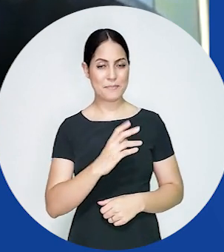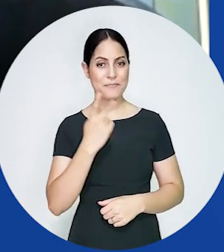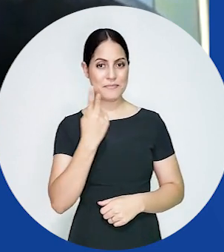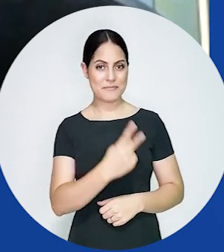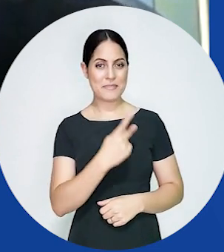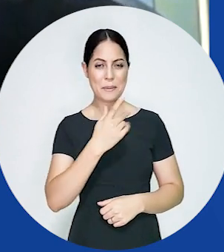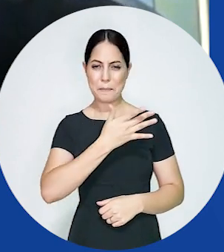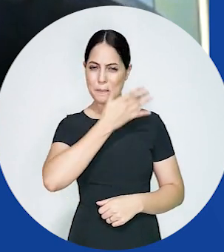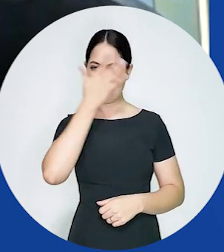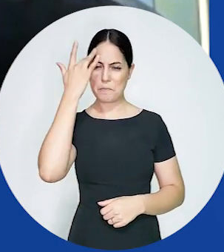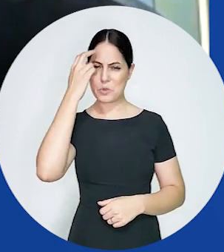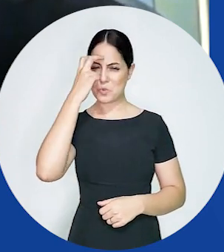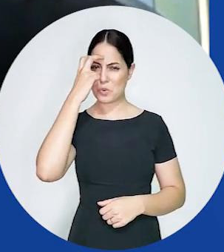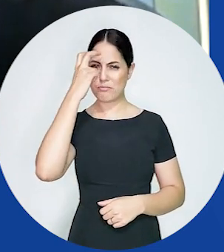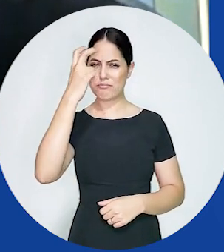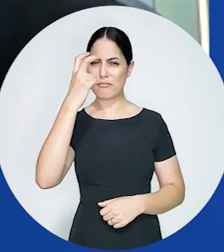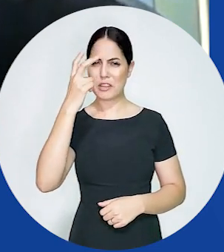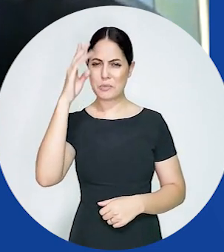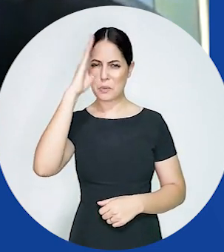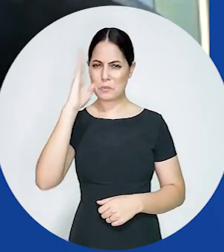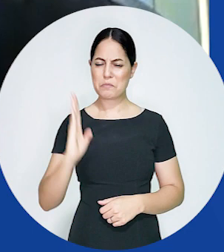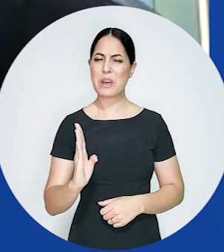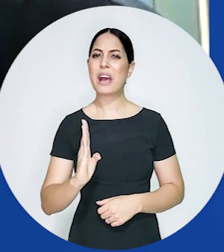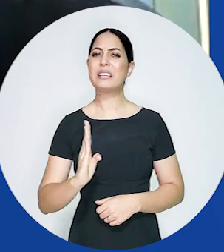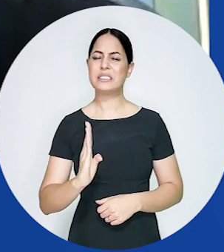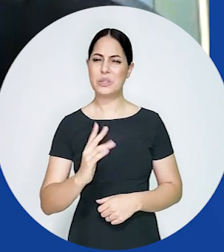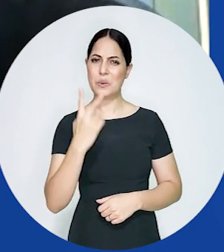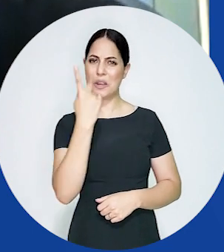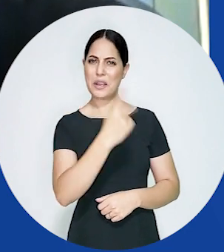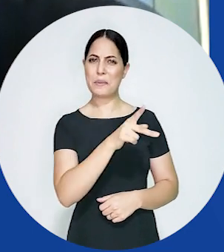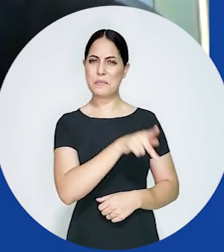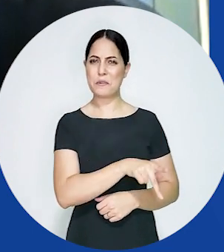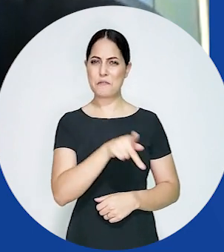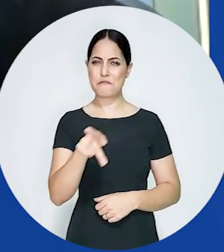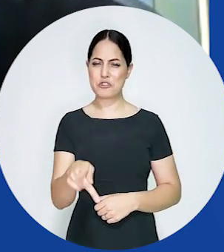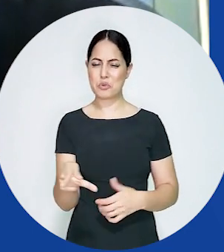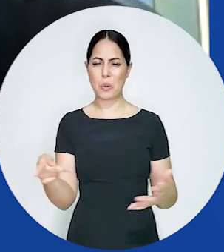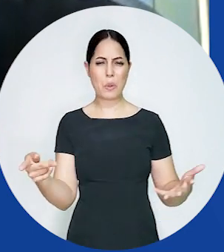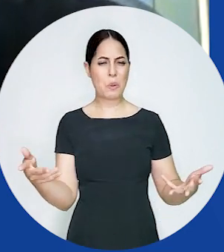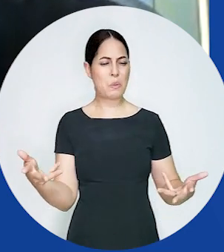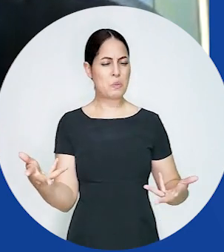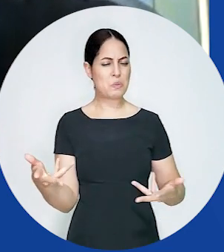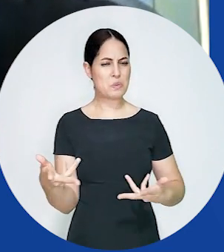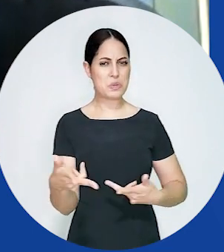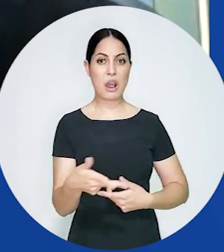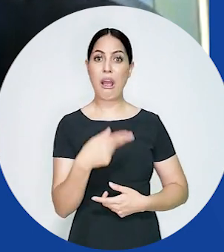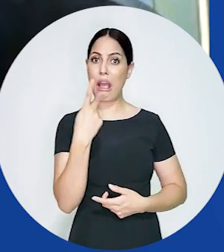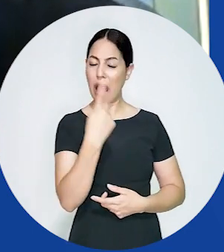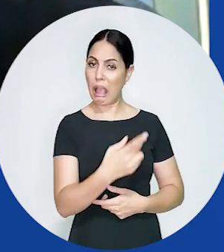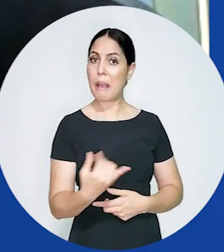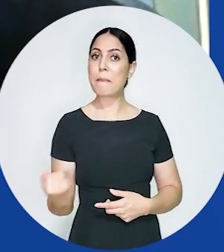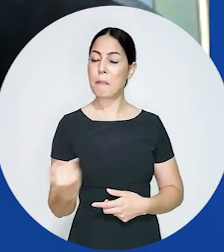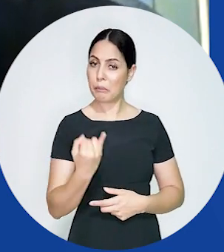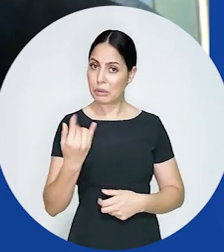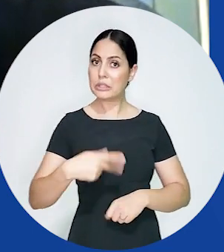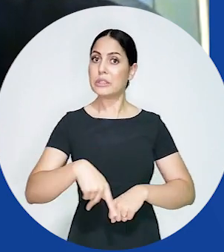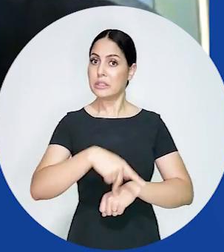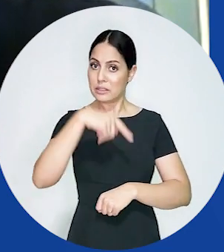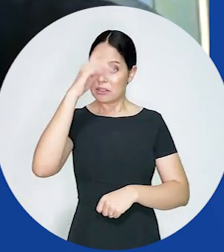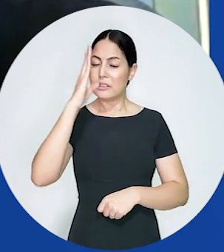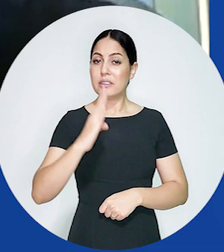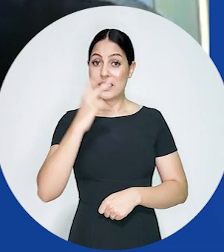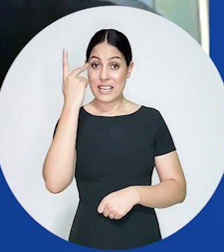da República, Fernando Henrique Cardoso, mas de um dos maiores intelectuais da história do nosso país, um professor